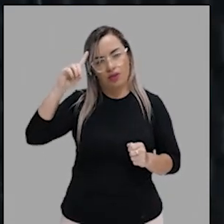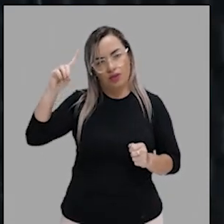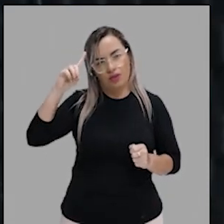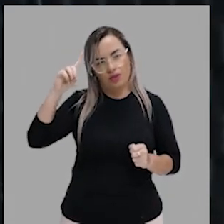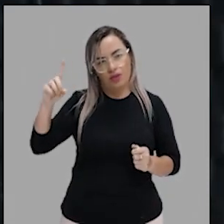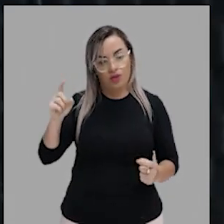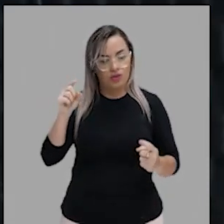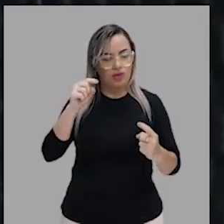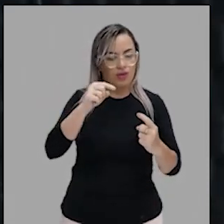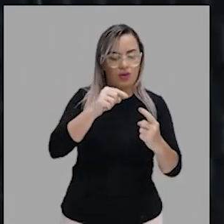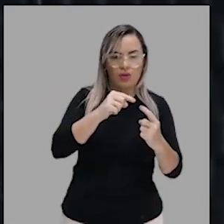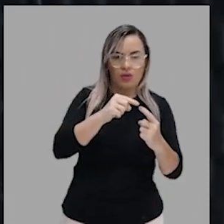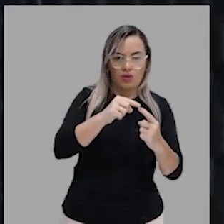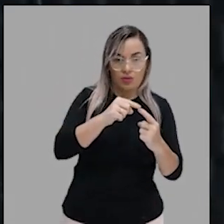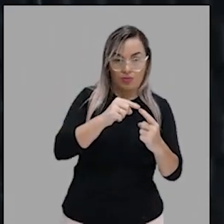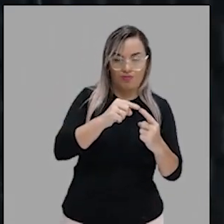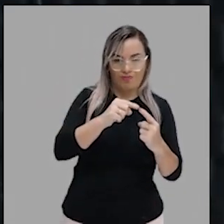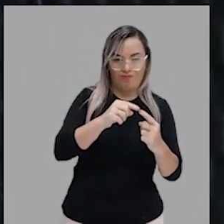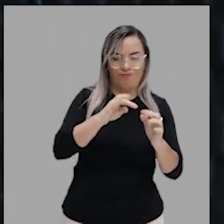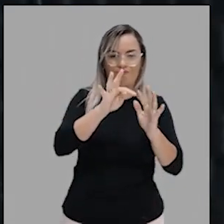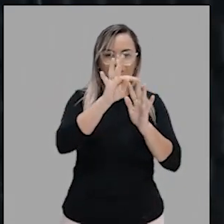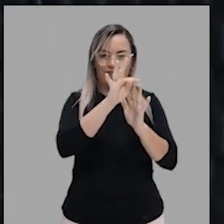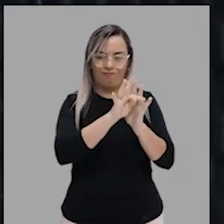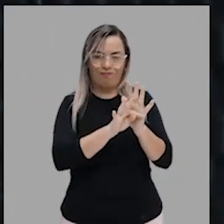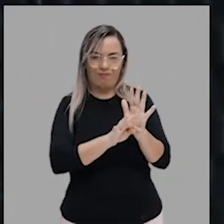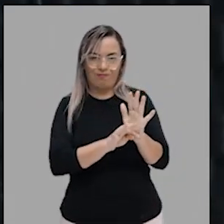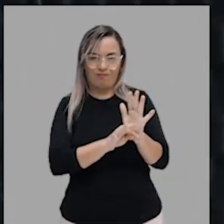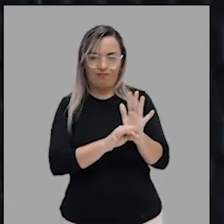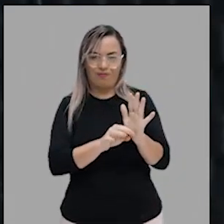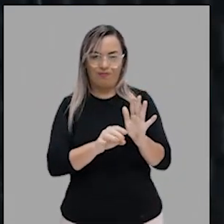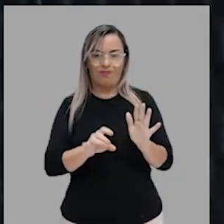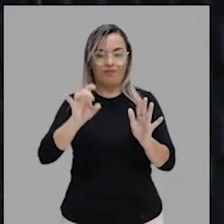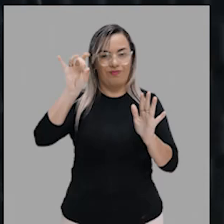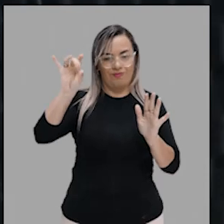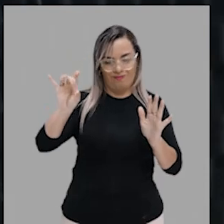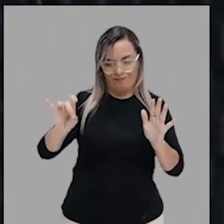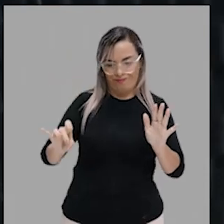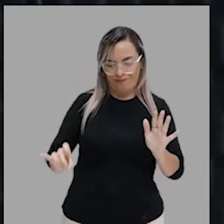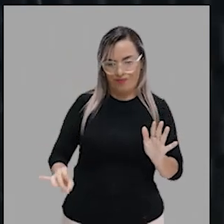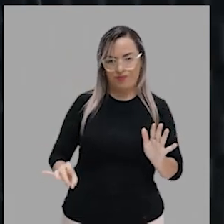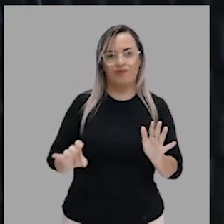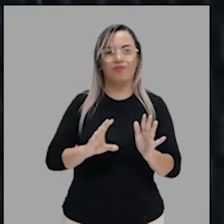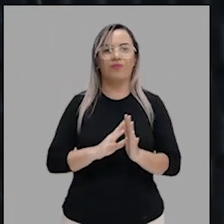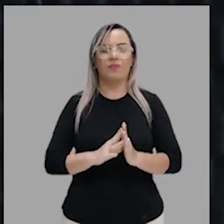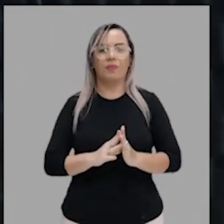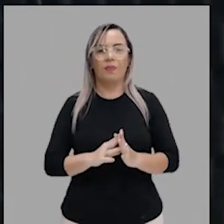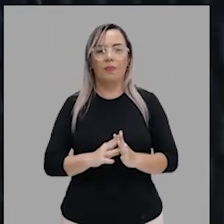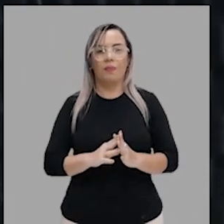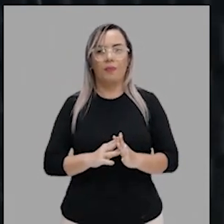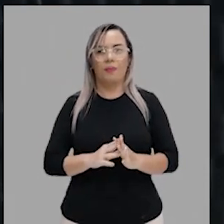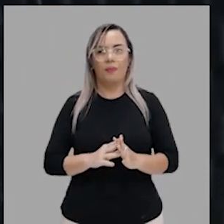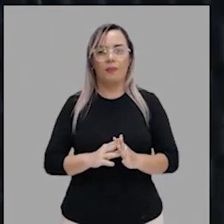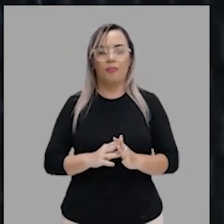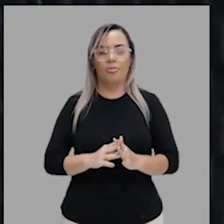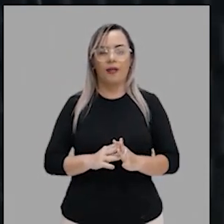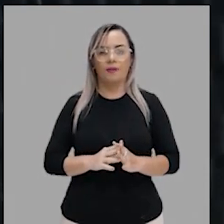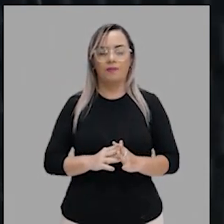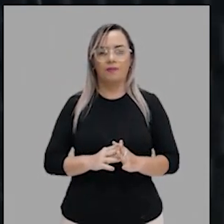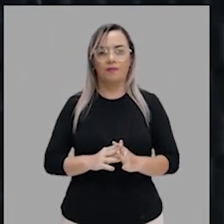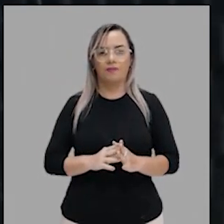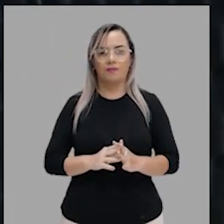texto mais específico, certo? Mais objetivo, mais